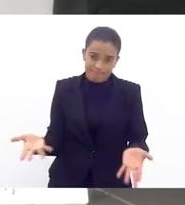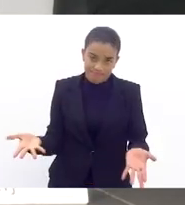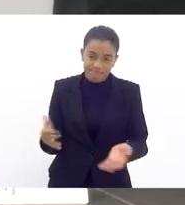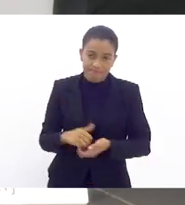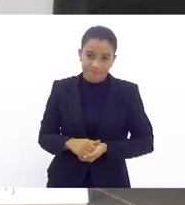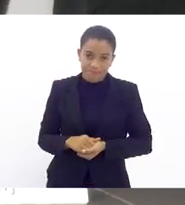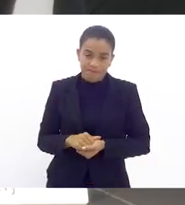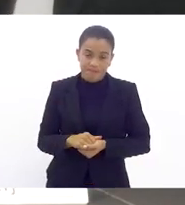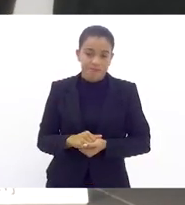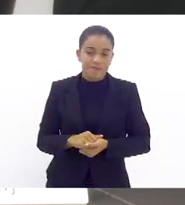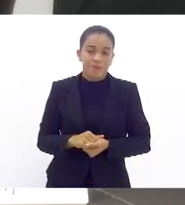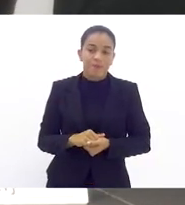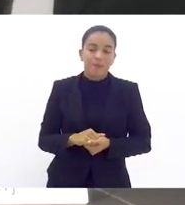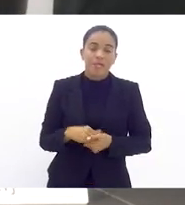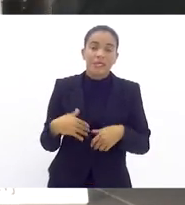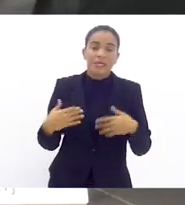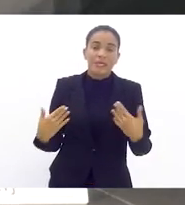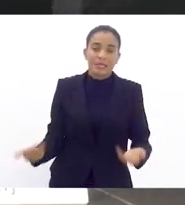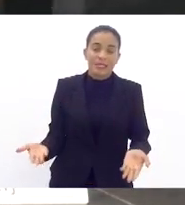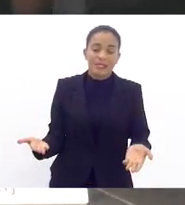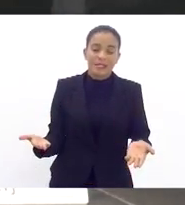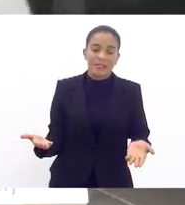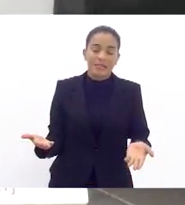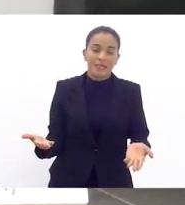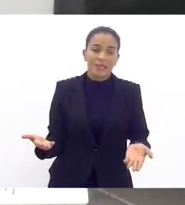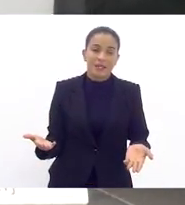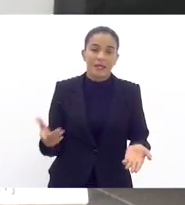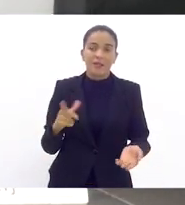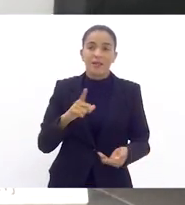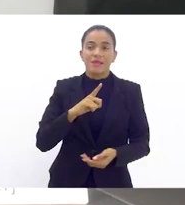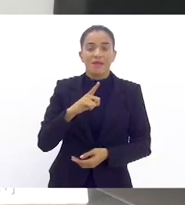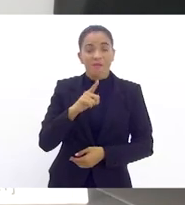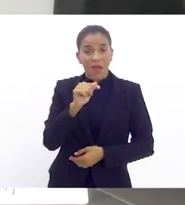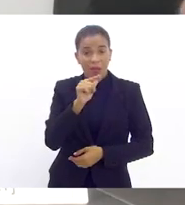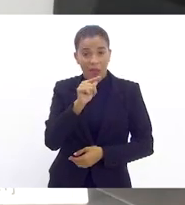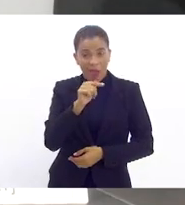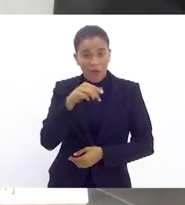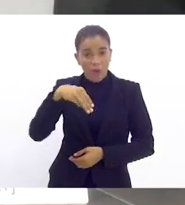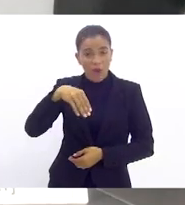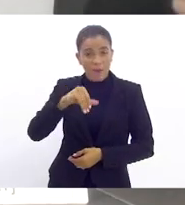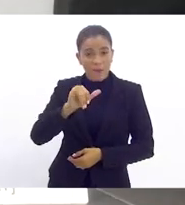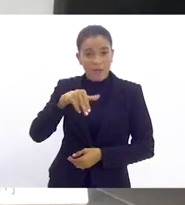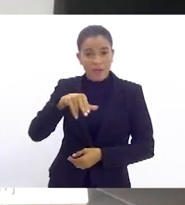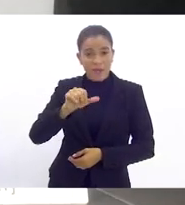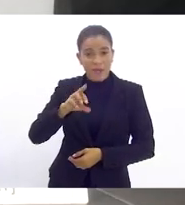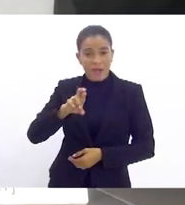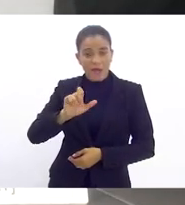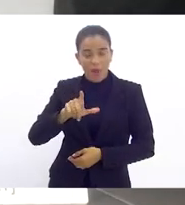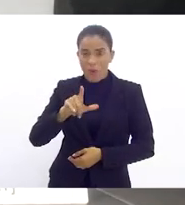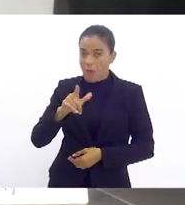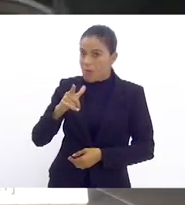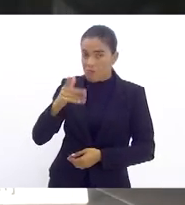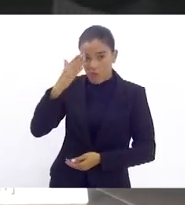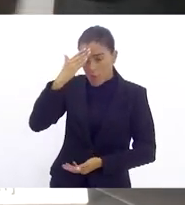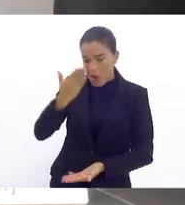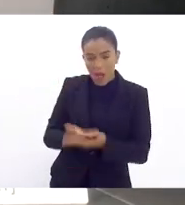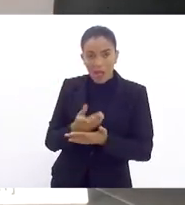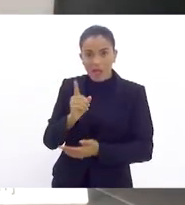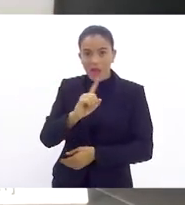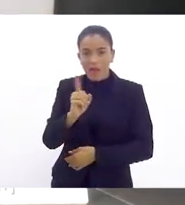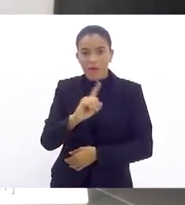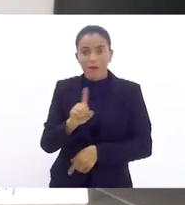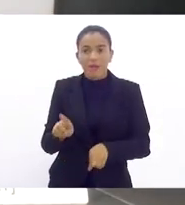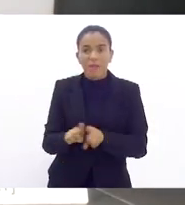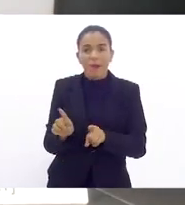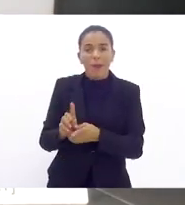legal. E teve águas minerais que me apresentaram resultados de laboratórios não acreditados. E outras que ia demorar